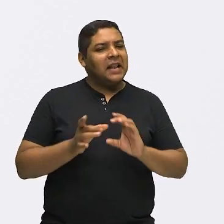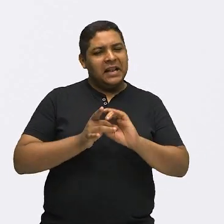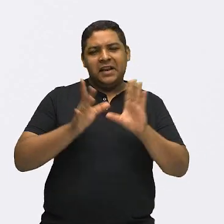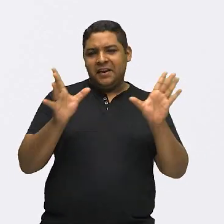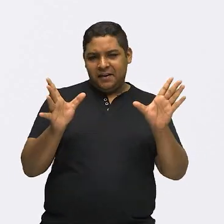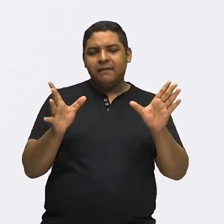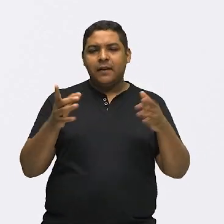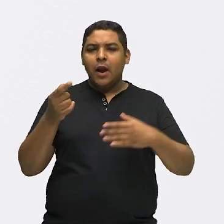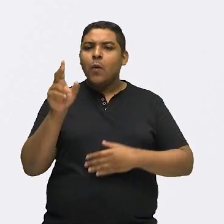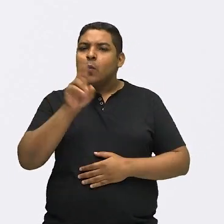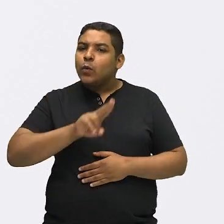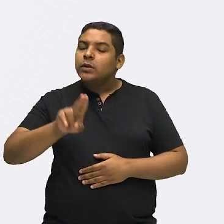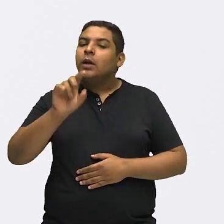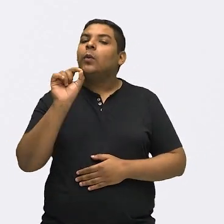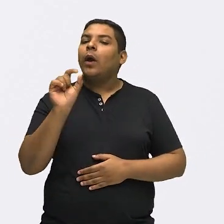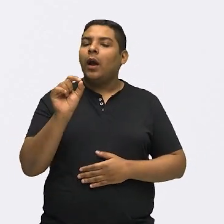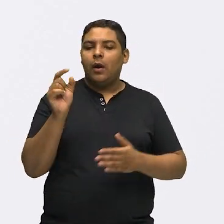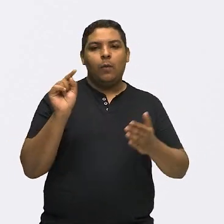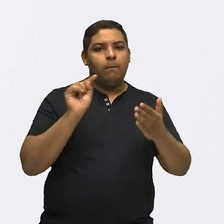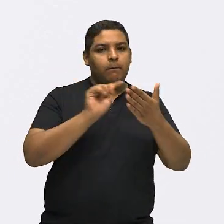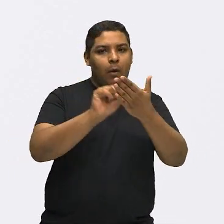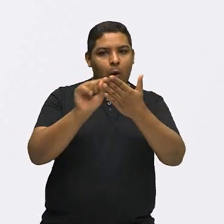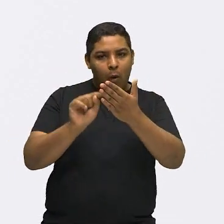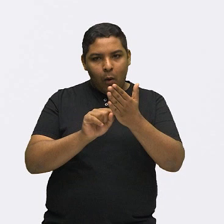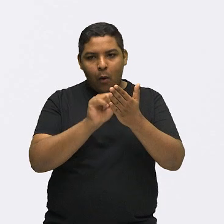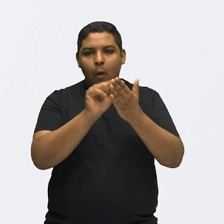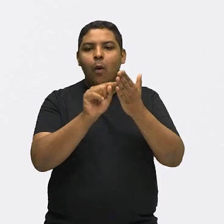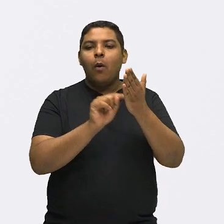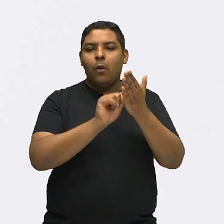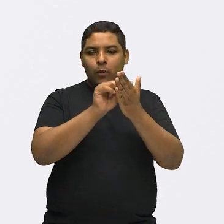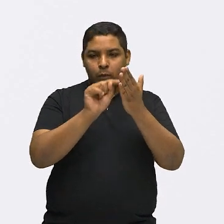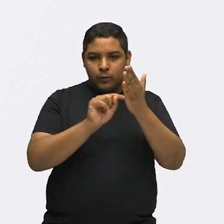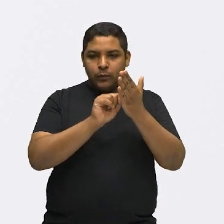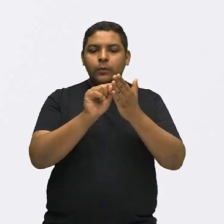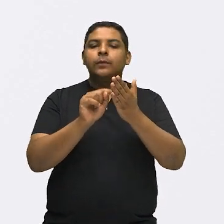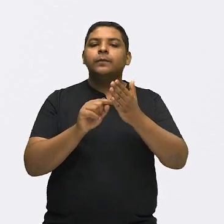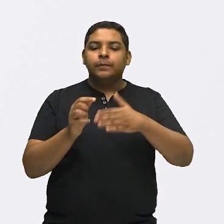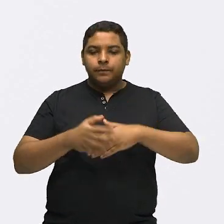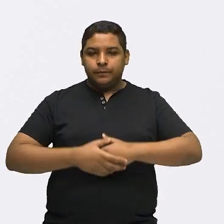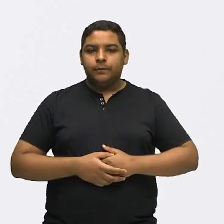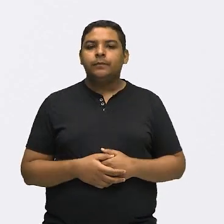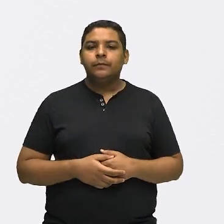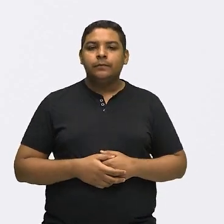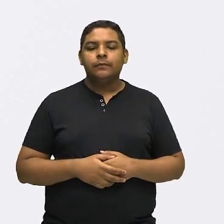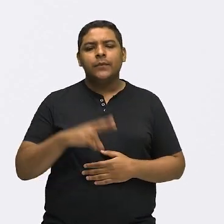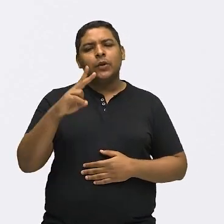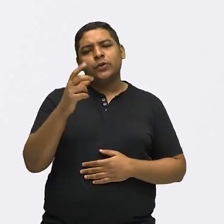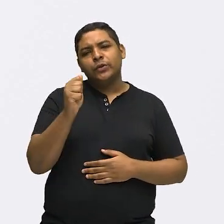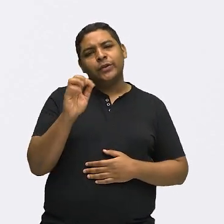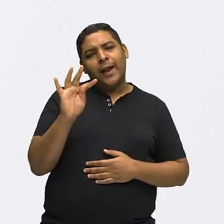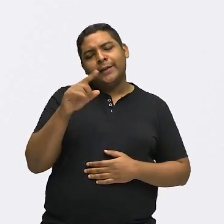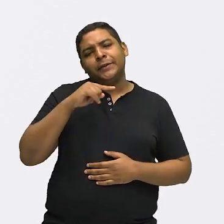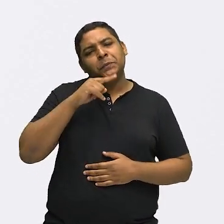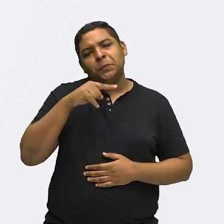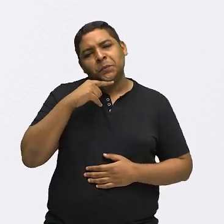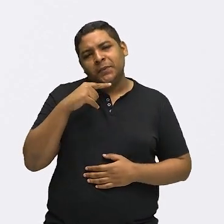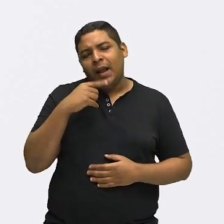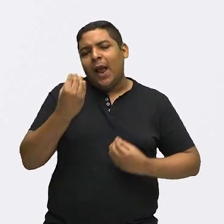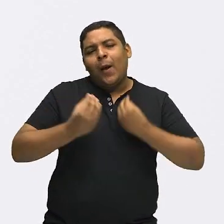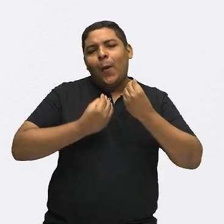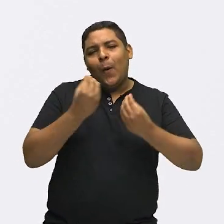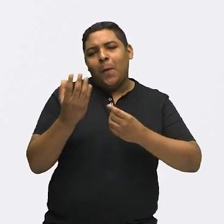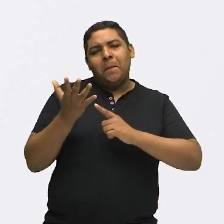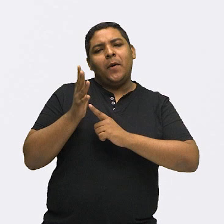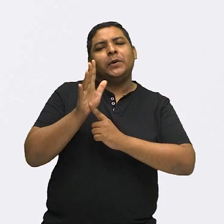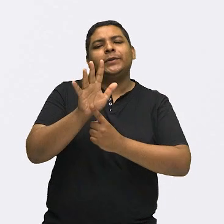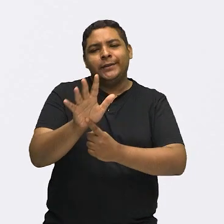de pontos. Então, vocês vão pontilhar. Como no nosso chat vocês não têm como mostrar esse